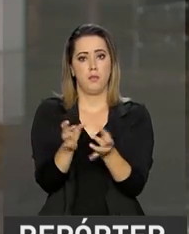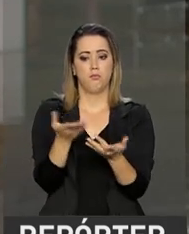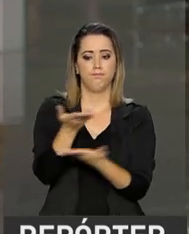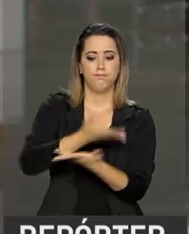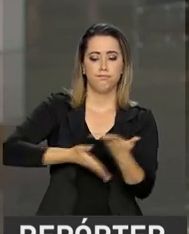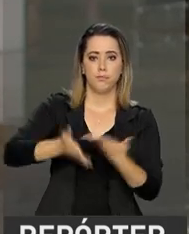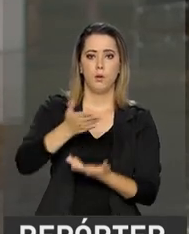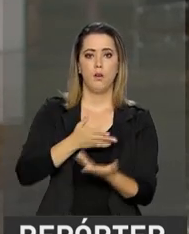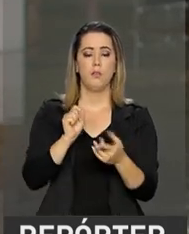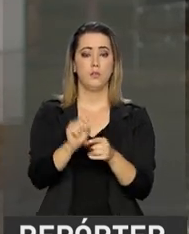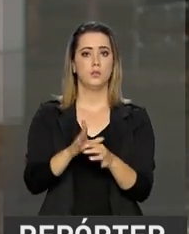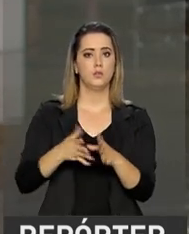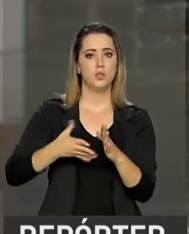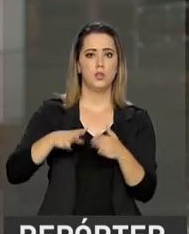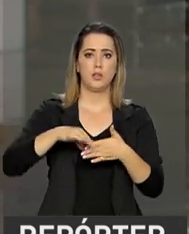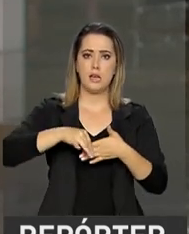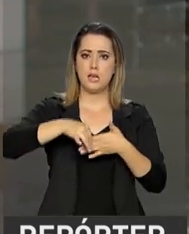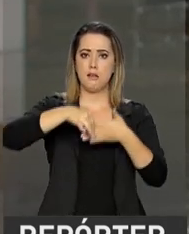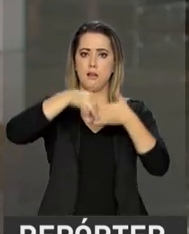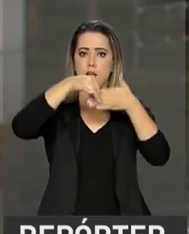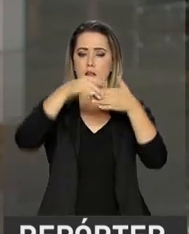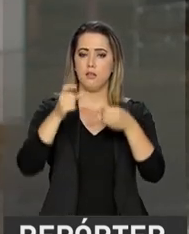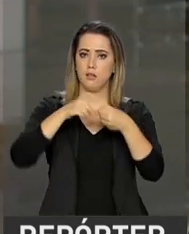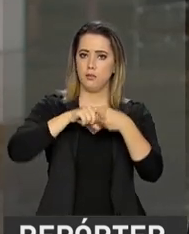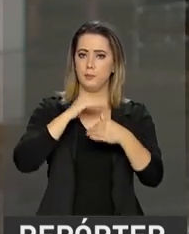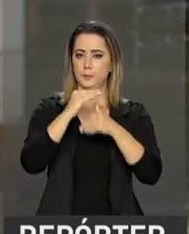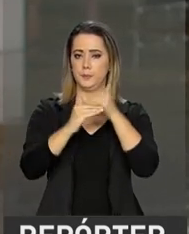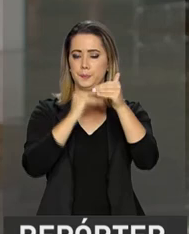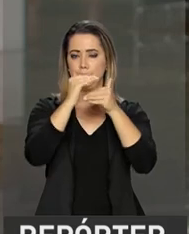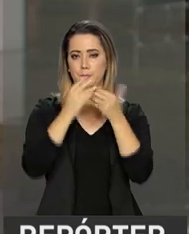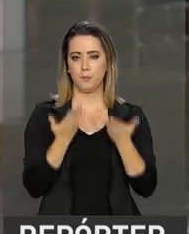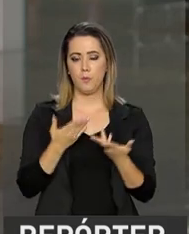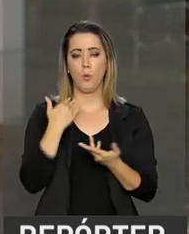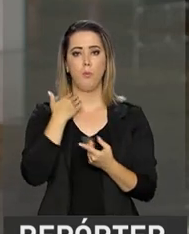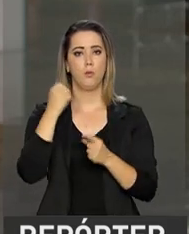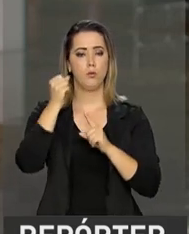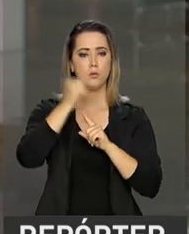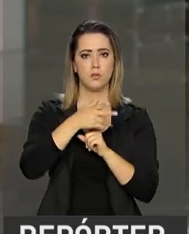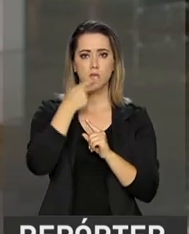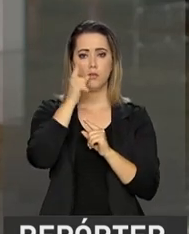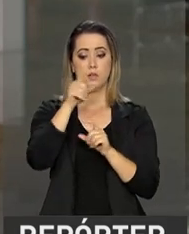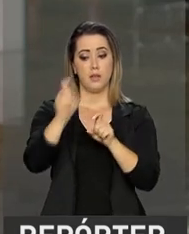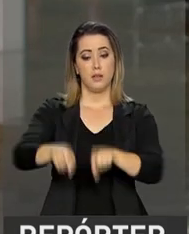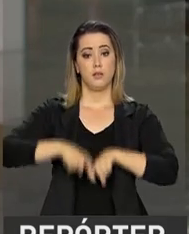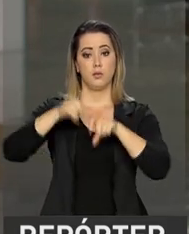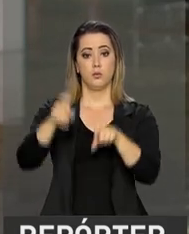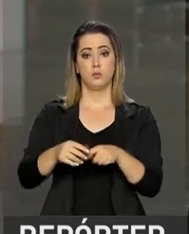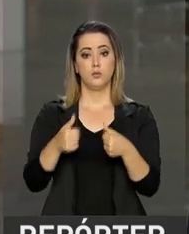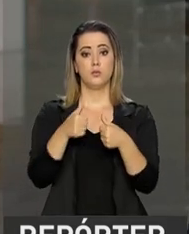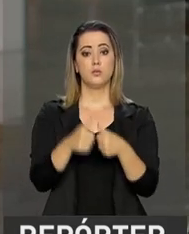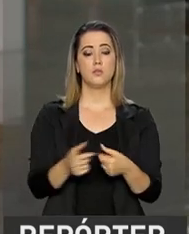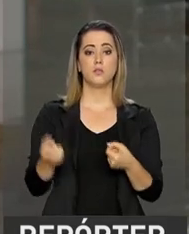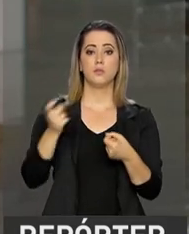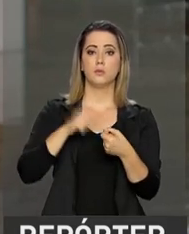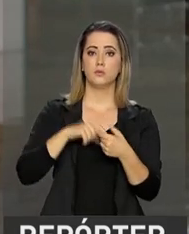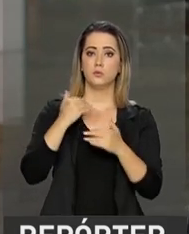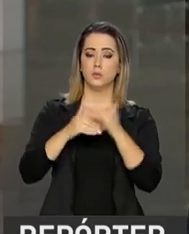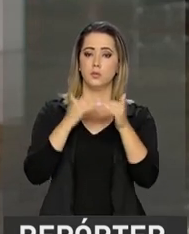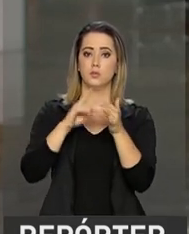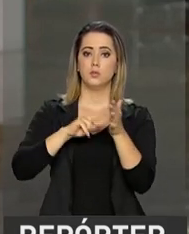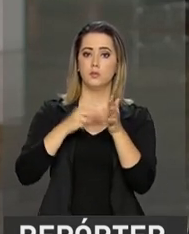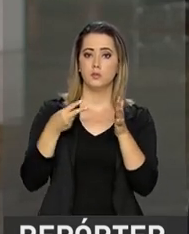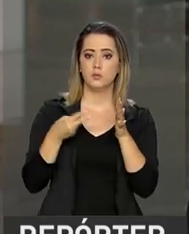são setores que estão puxando essa retomada segundo o banco central o setor agrícola está sendo responsável